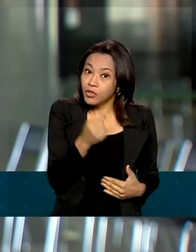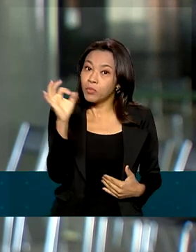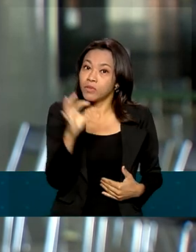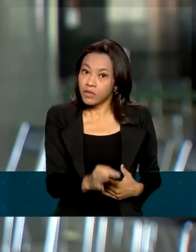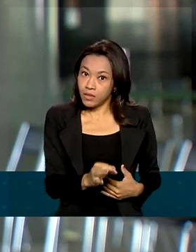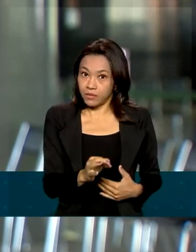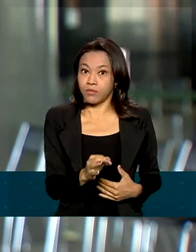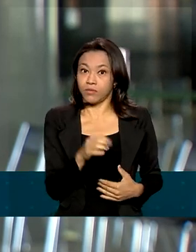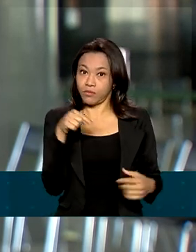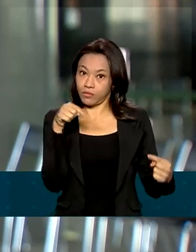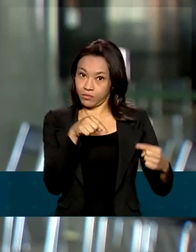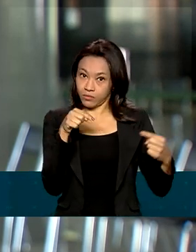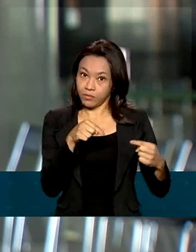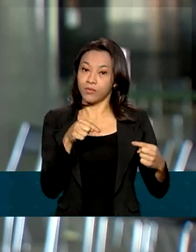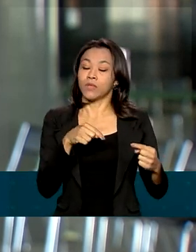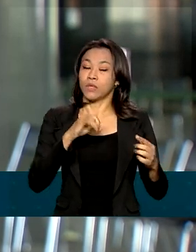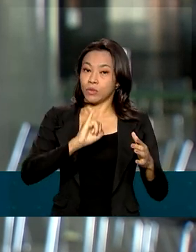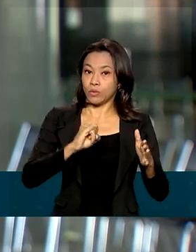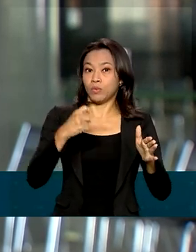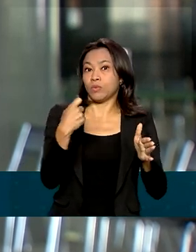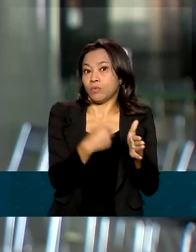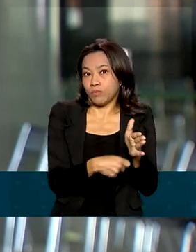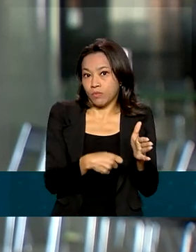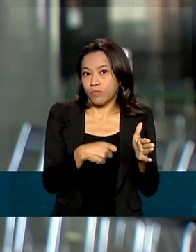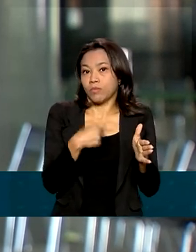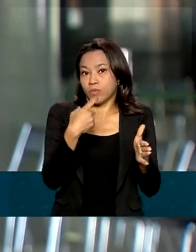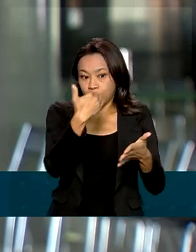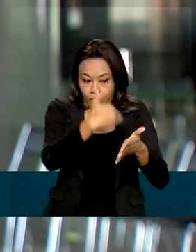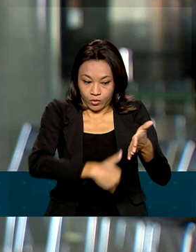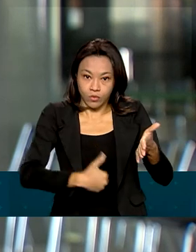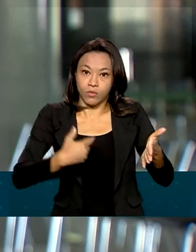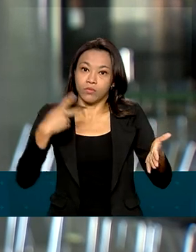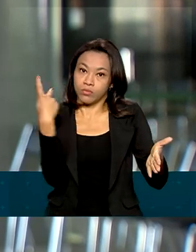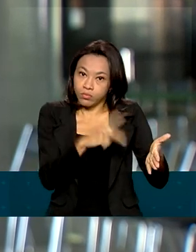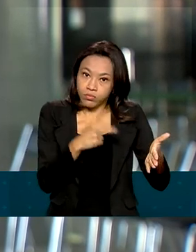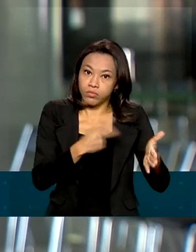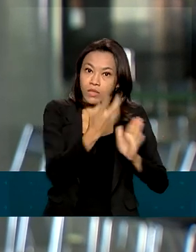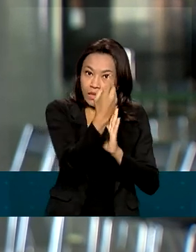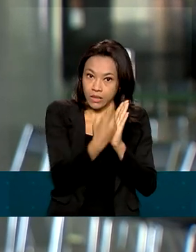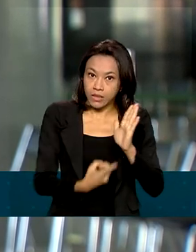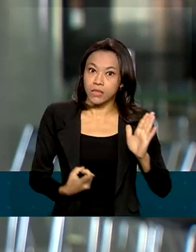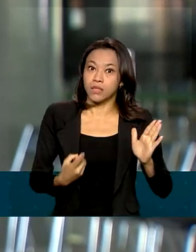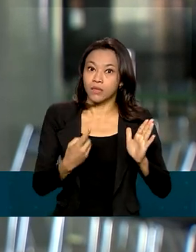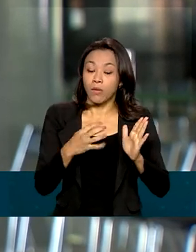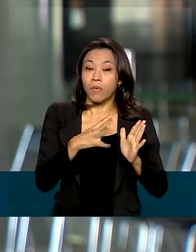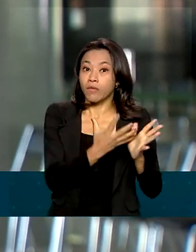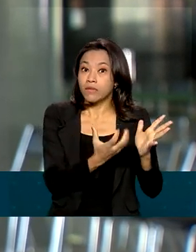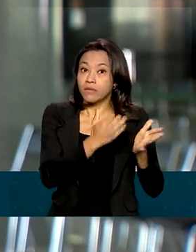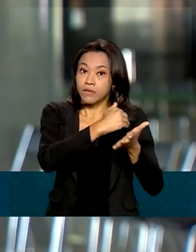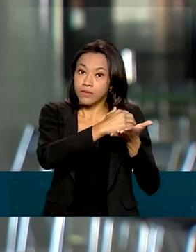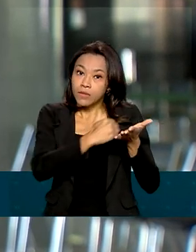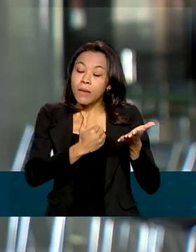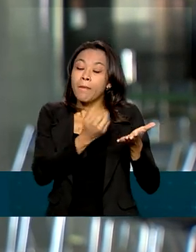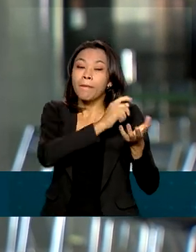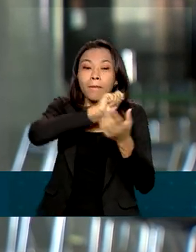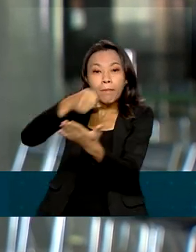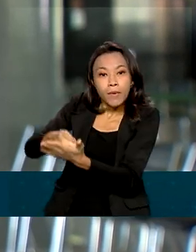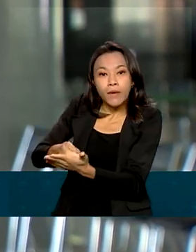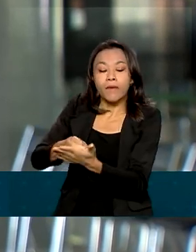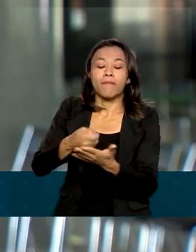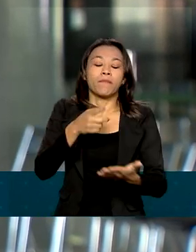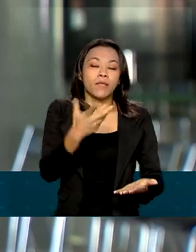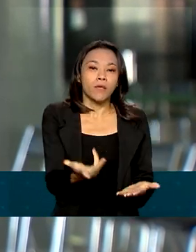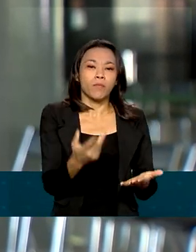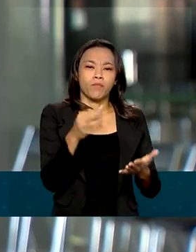do Imposto devido nas Restitui as vagas aí tem de Maio a Setembro em cinco lotes um a cada